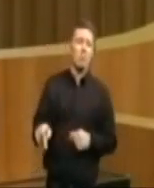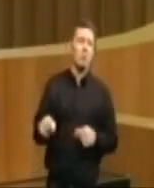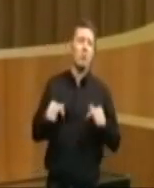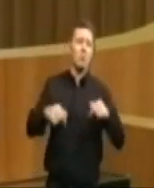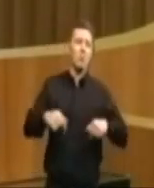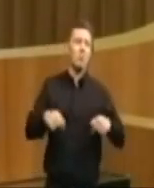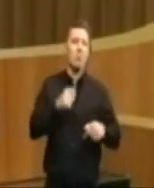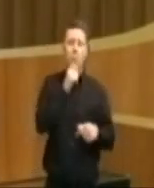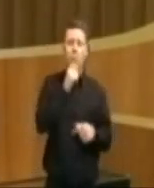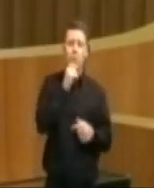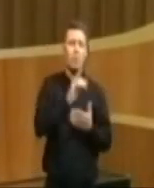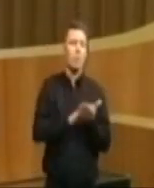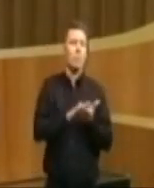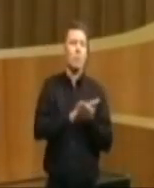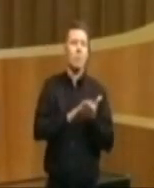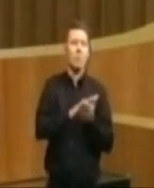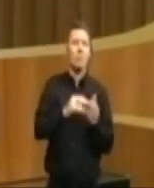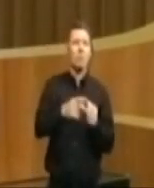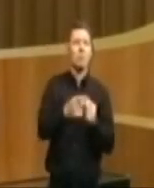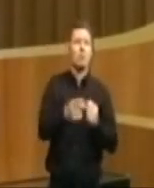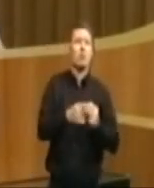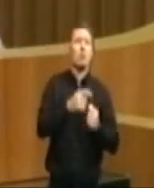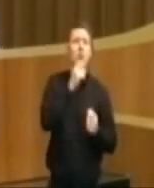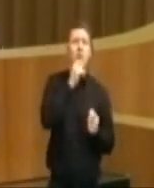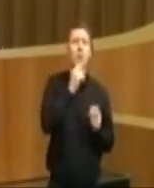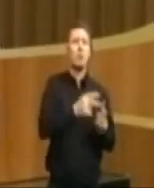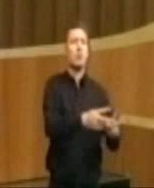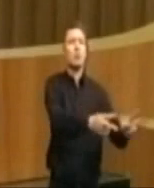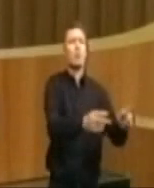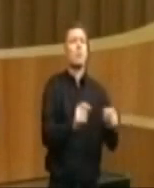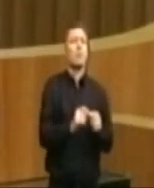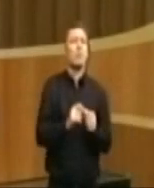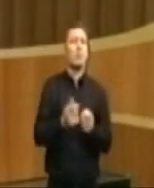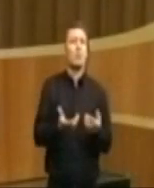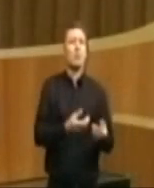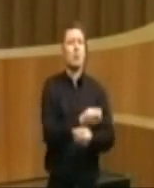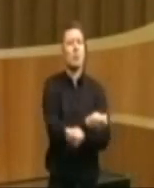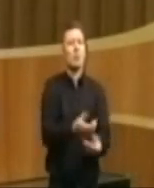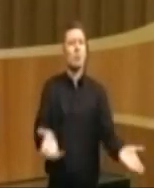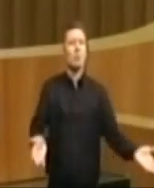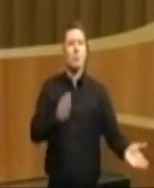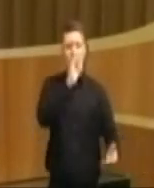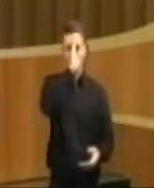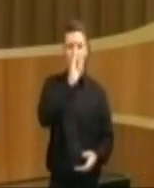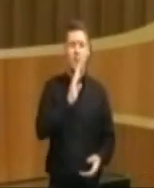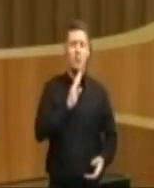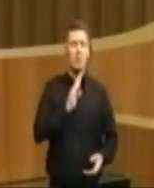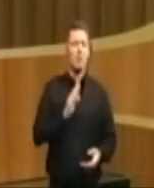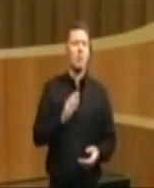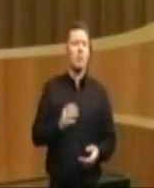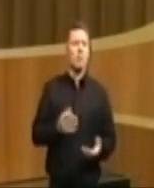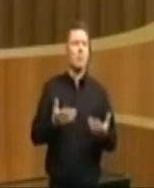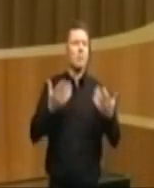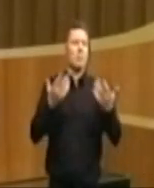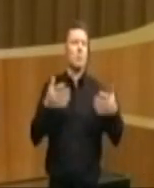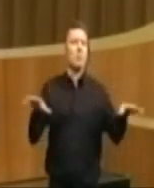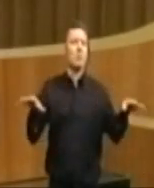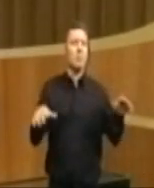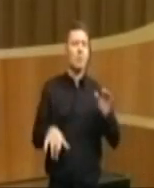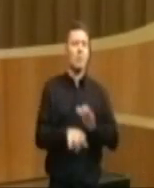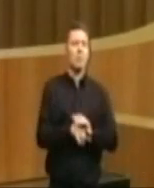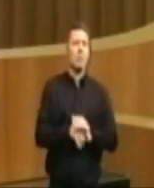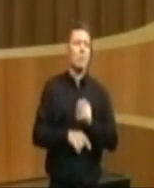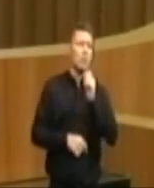Natal não podem mais fazer uma pós-graduação, nem que seja oferecida pelo governo federal de graça. Não podemos aceitar nem legalizar